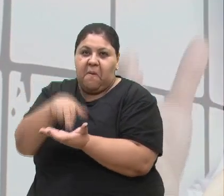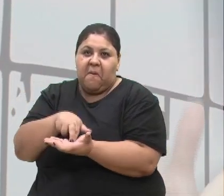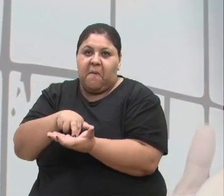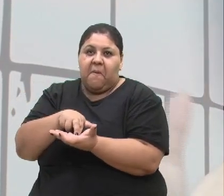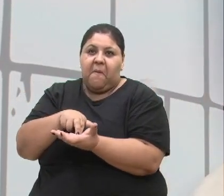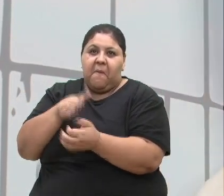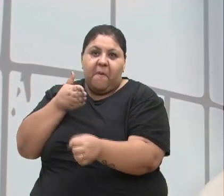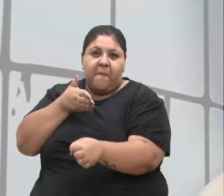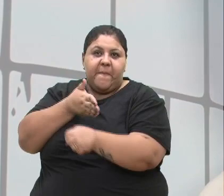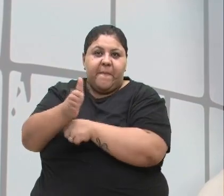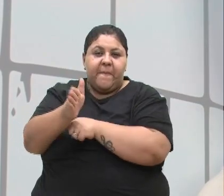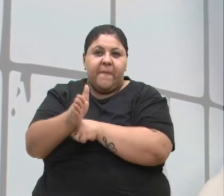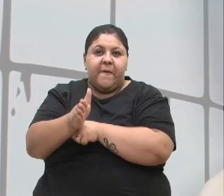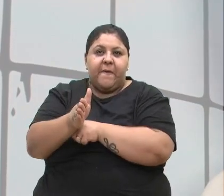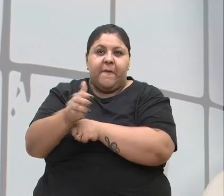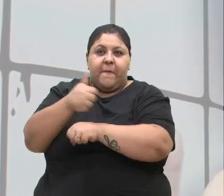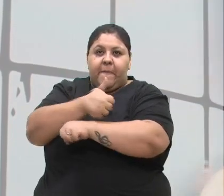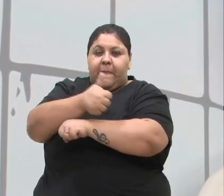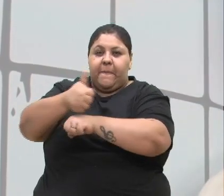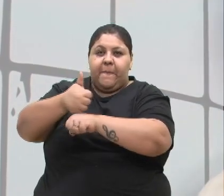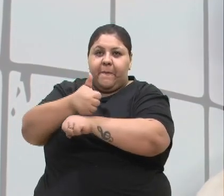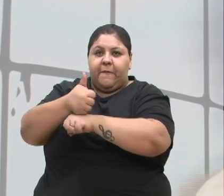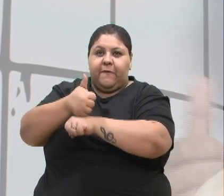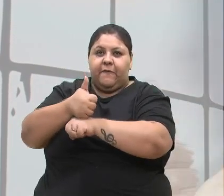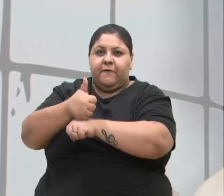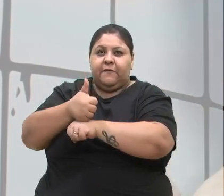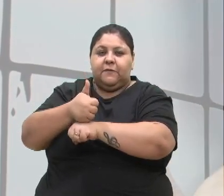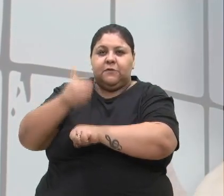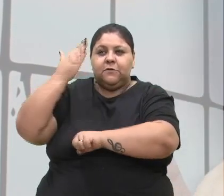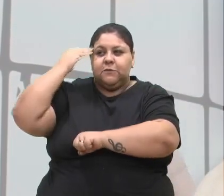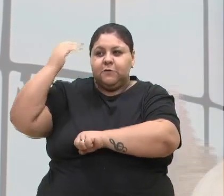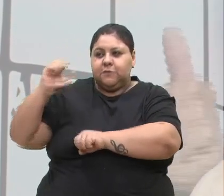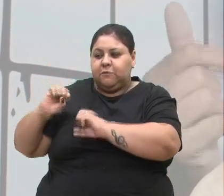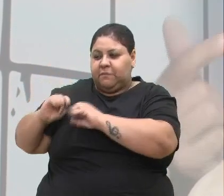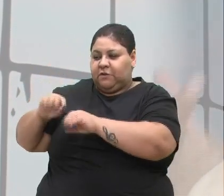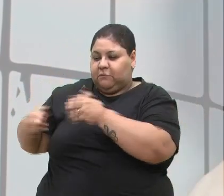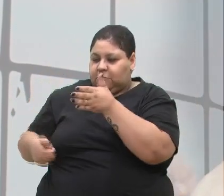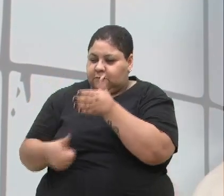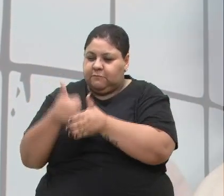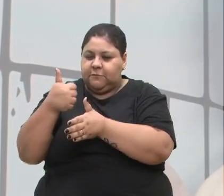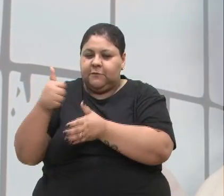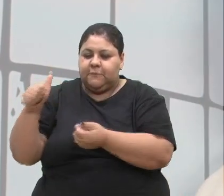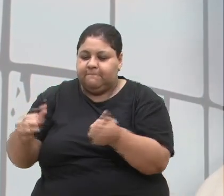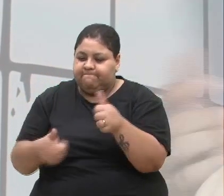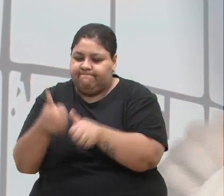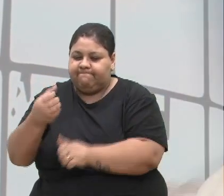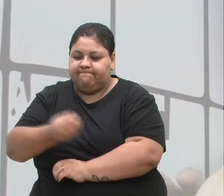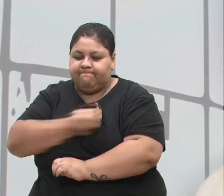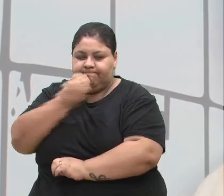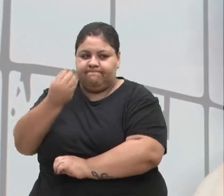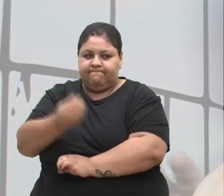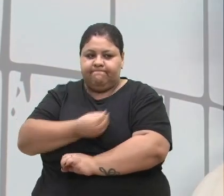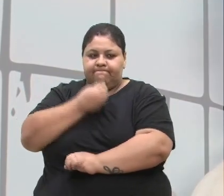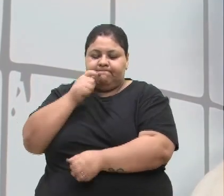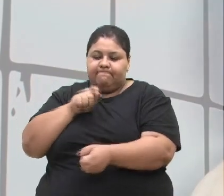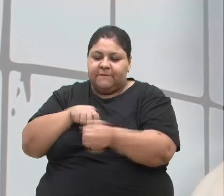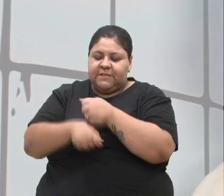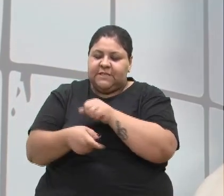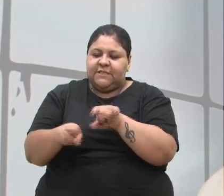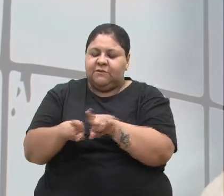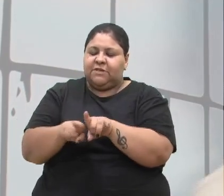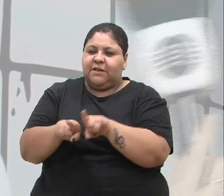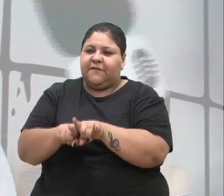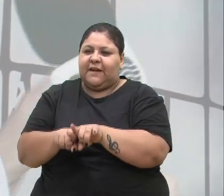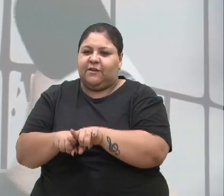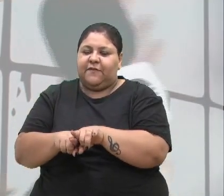esporte profissional ou amador. Com isso, ele vai ter uma educação melhor, uma qualidade de vida melhor, investindo então em saúde